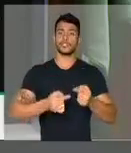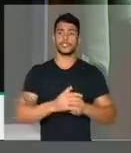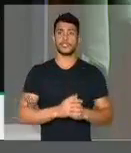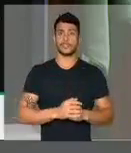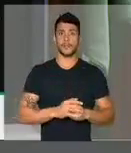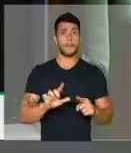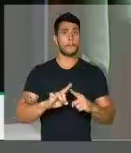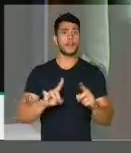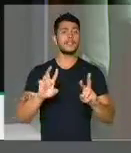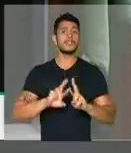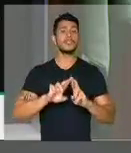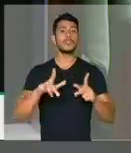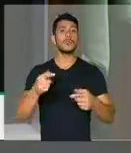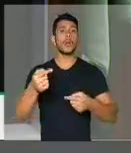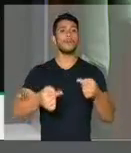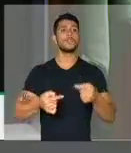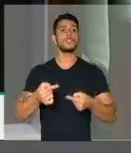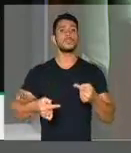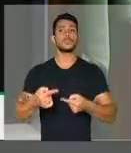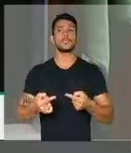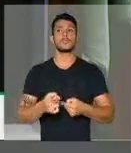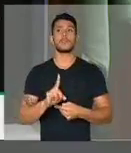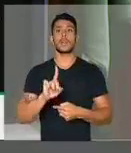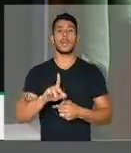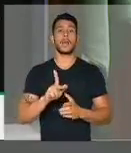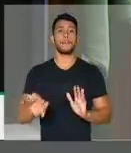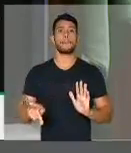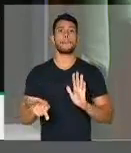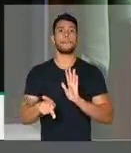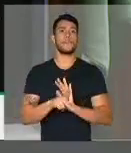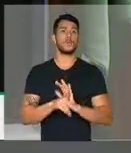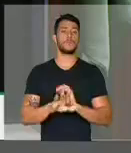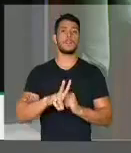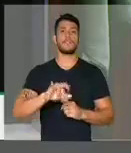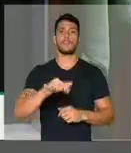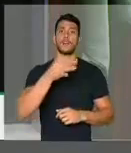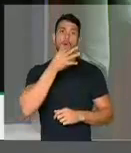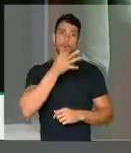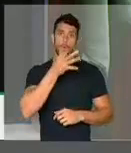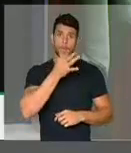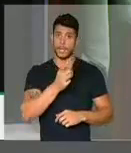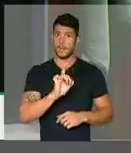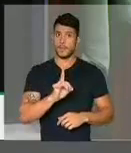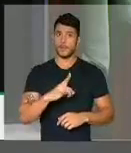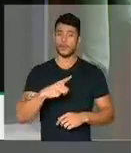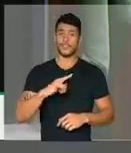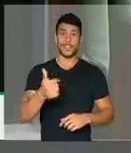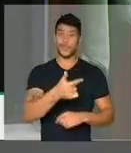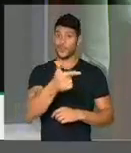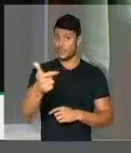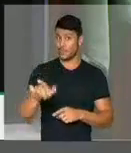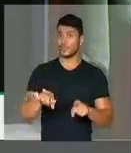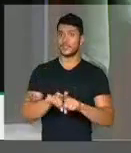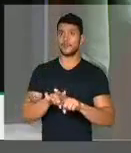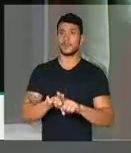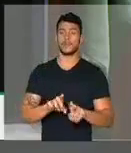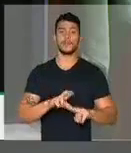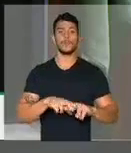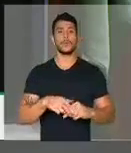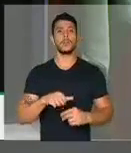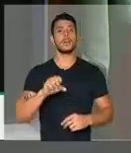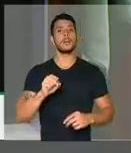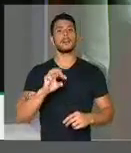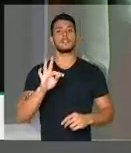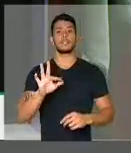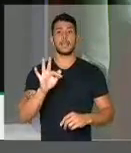não é um debate em que eles só se posicionarão, já que o Supremo Tribunal